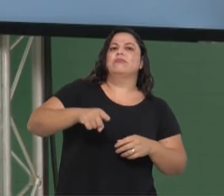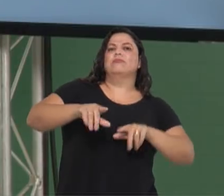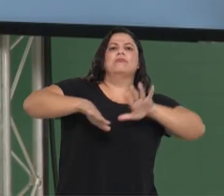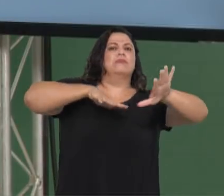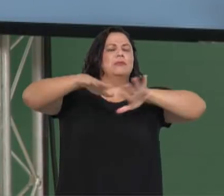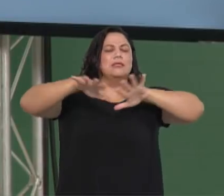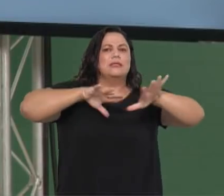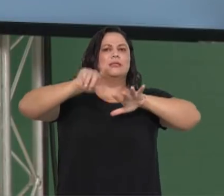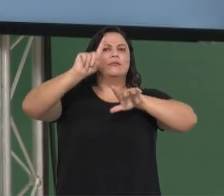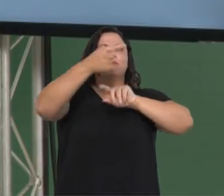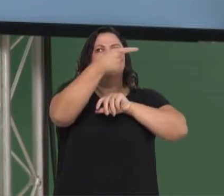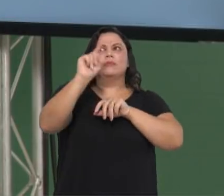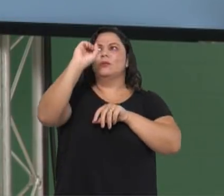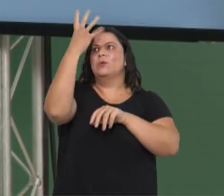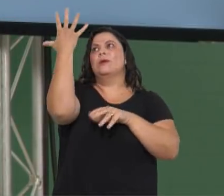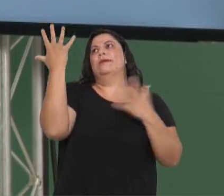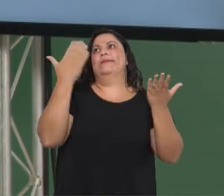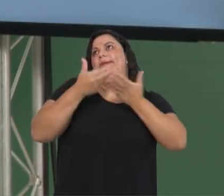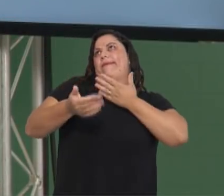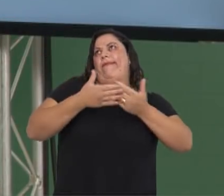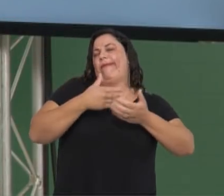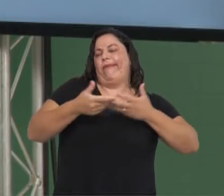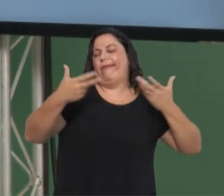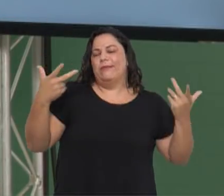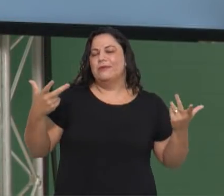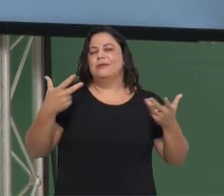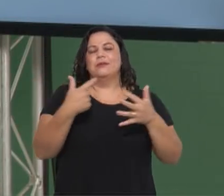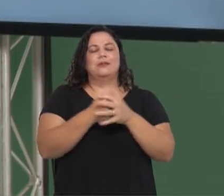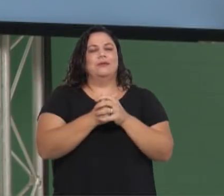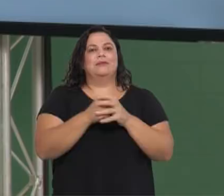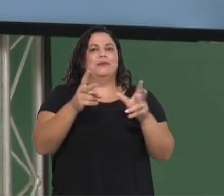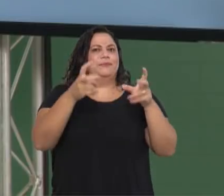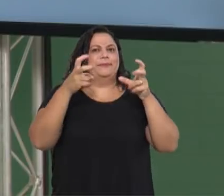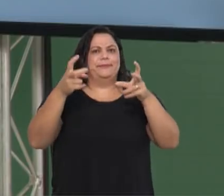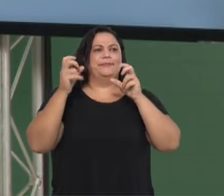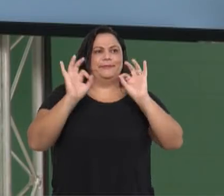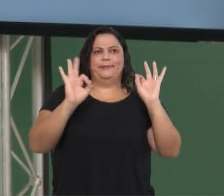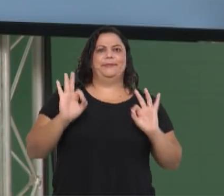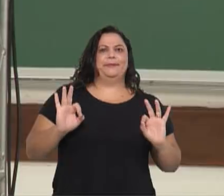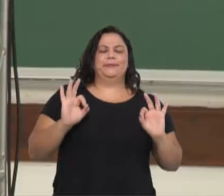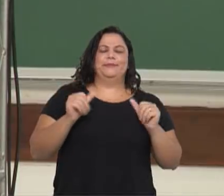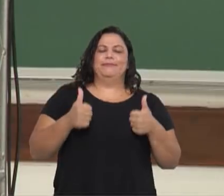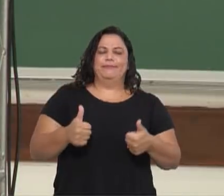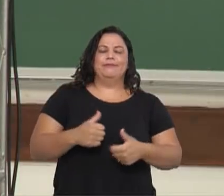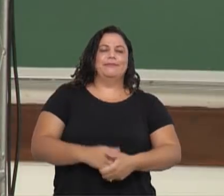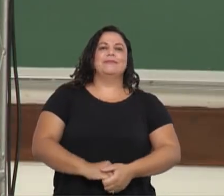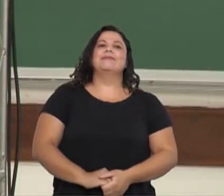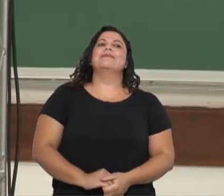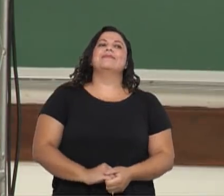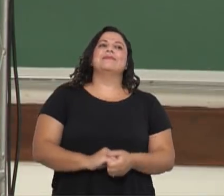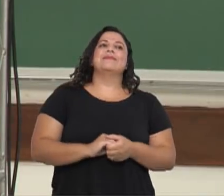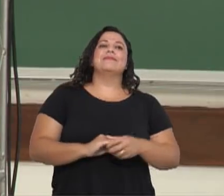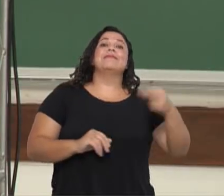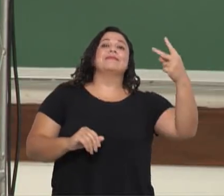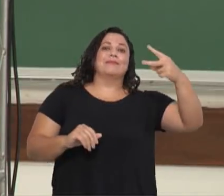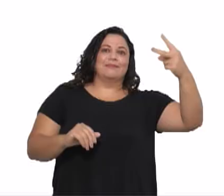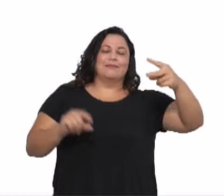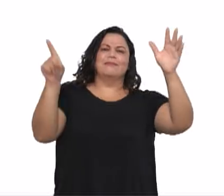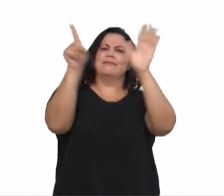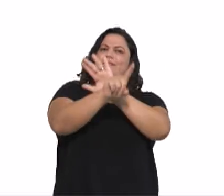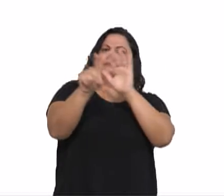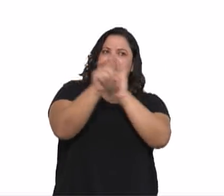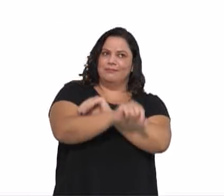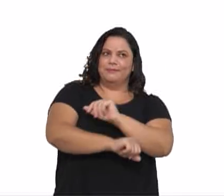Não aconteceu automaticamente, sem que ele percebesse, tá? 2. Em